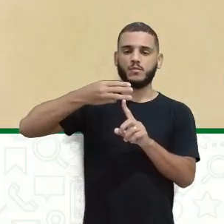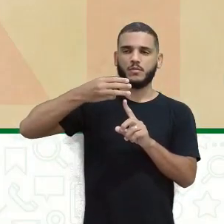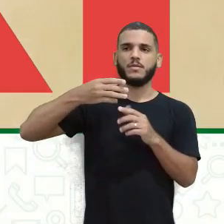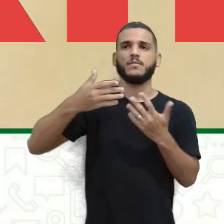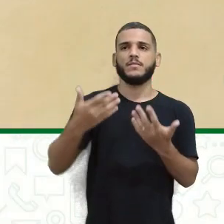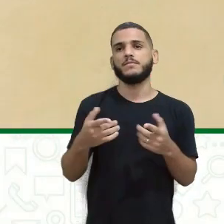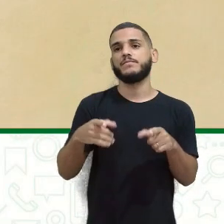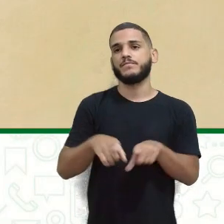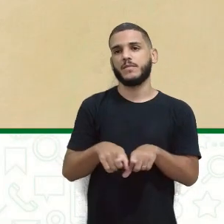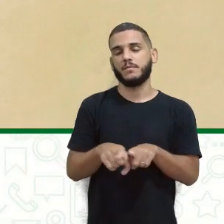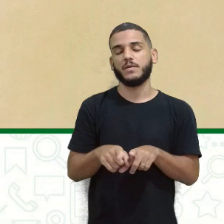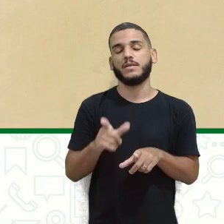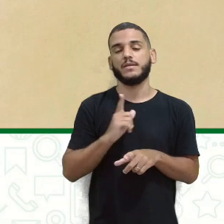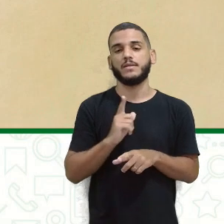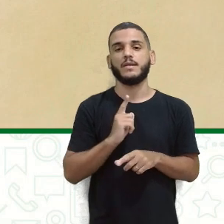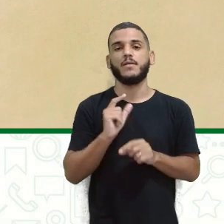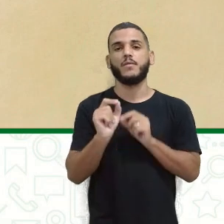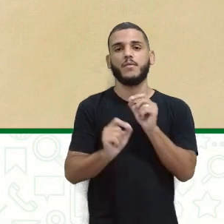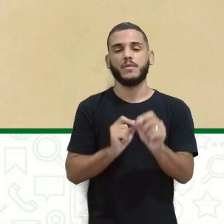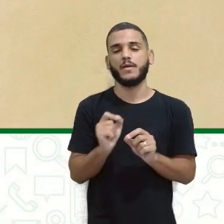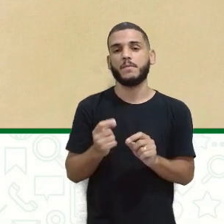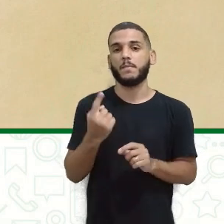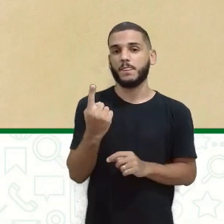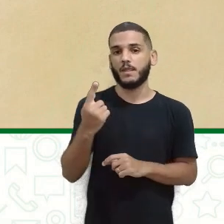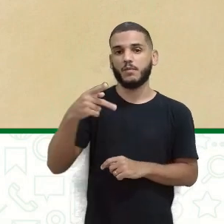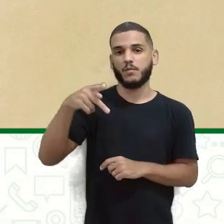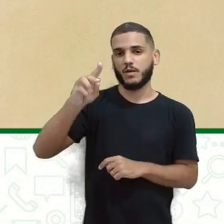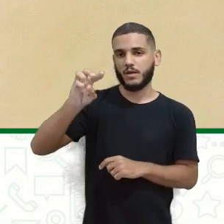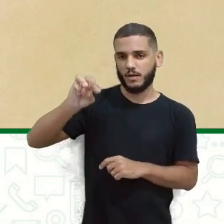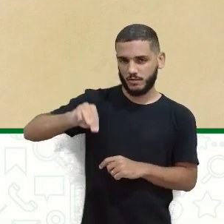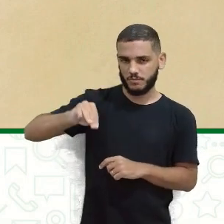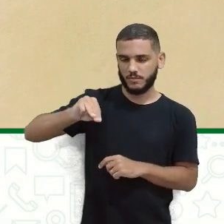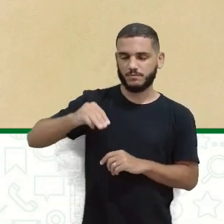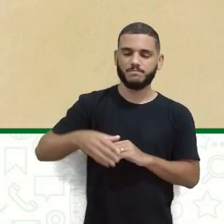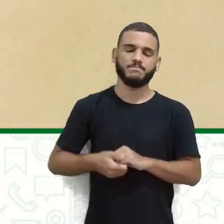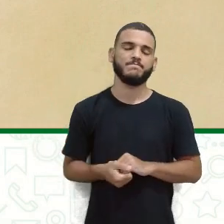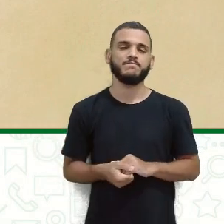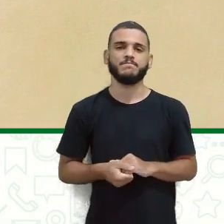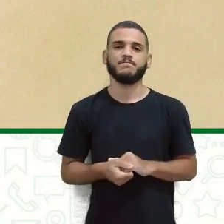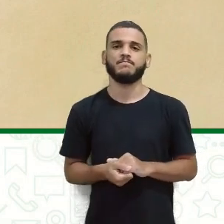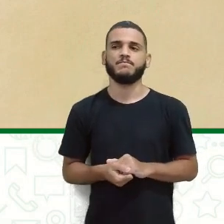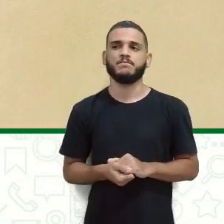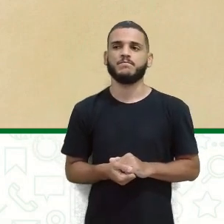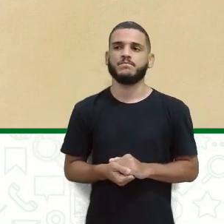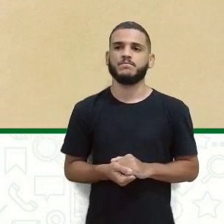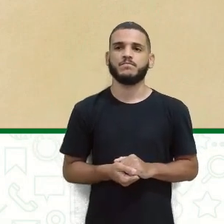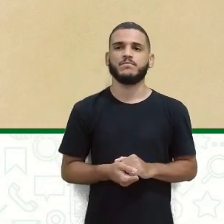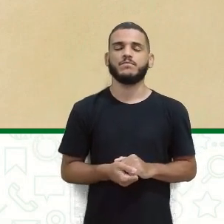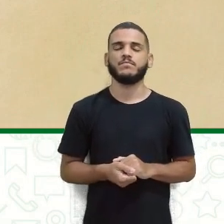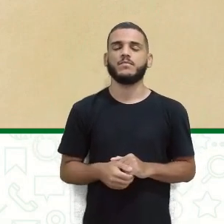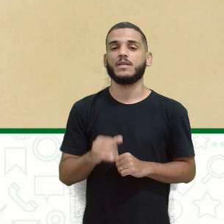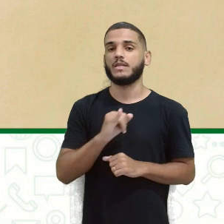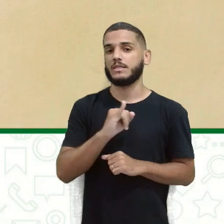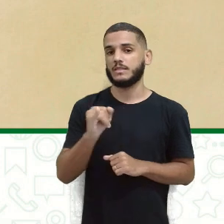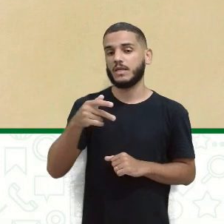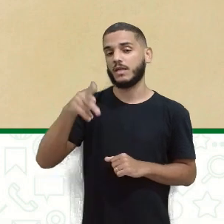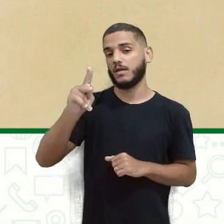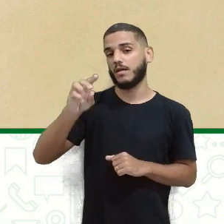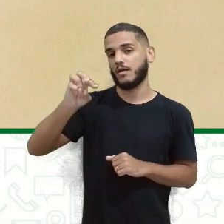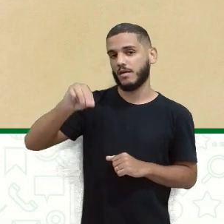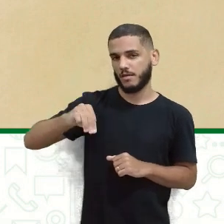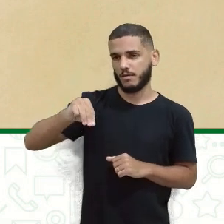E nós temos 1 quilômetro cúbico, olha só, se for em quilômetro,